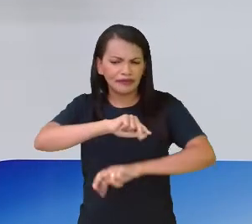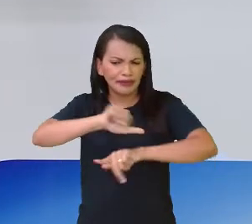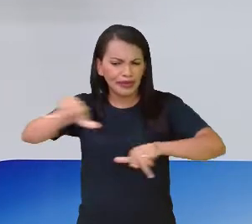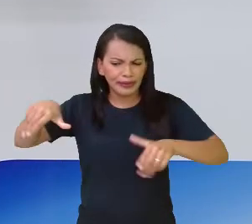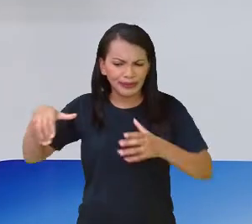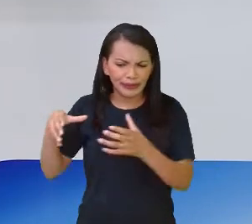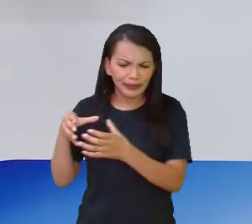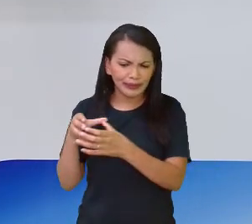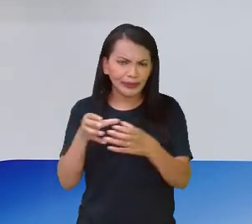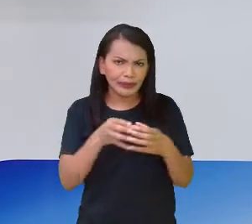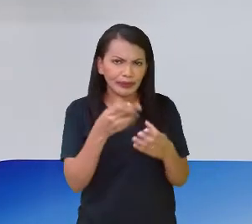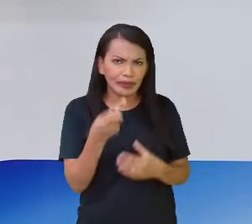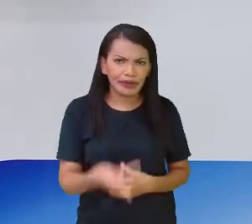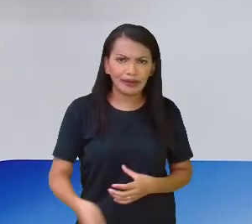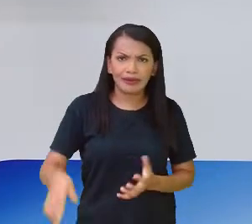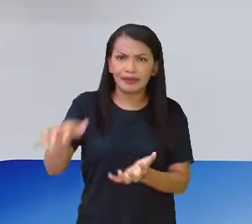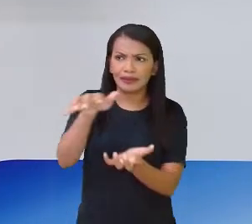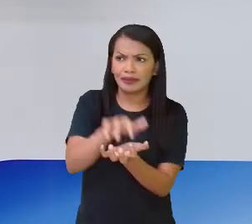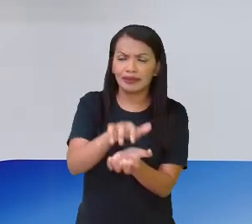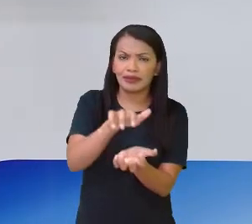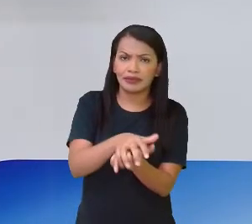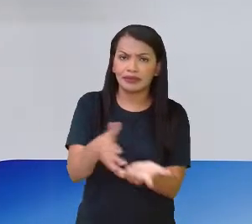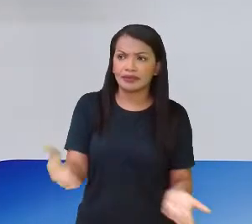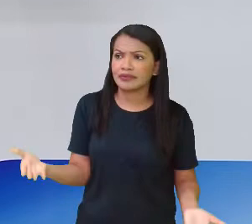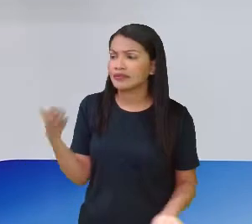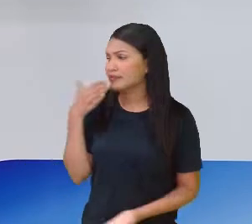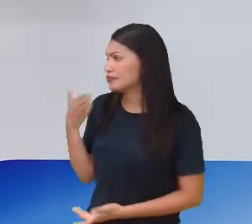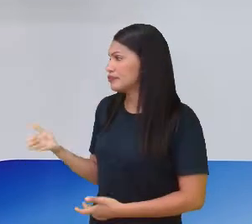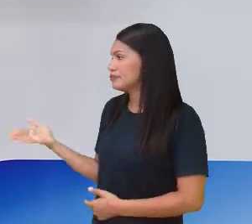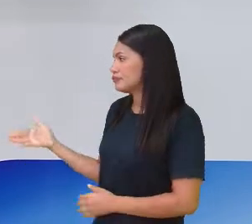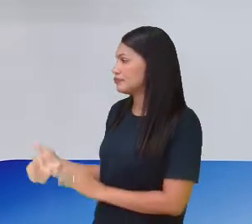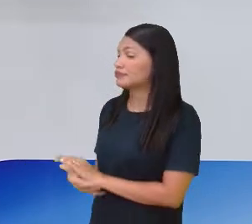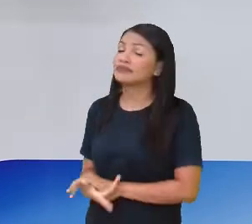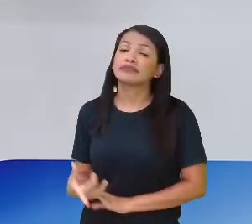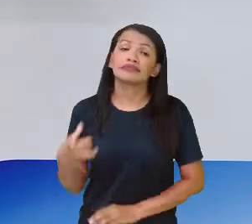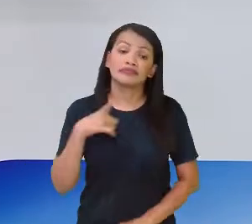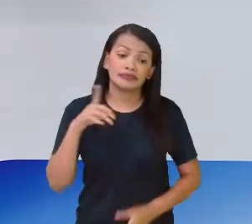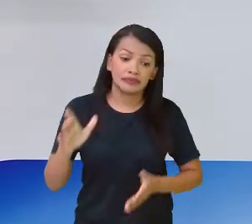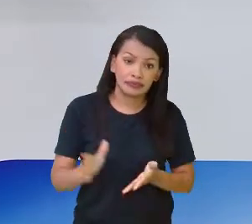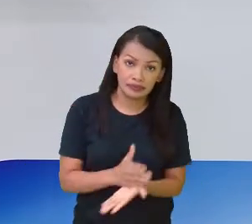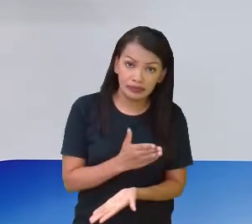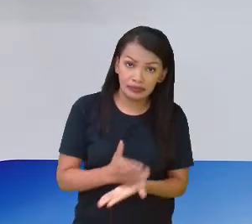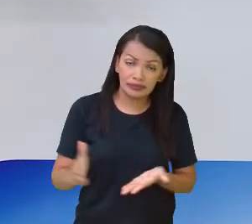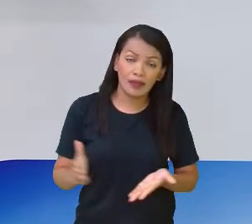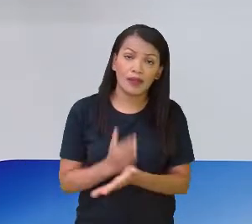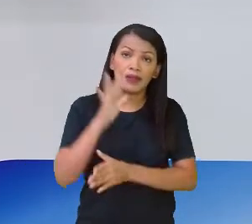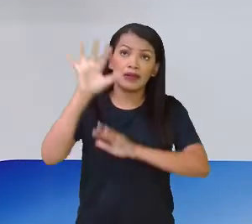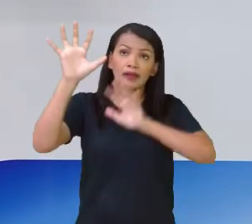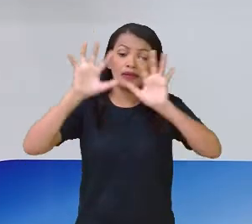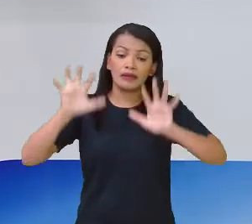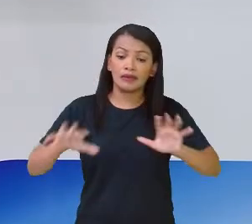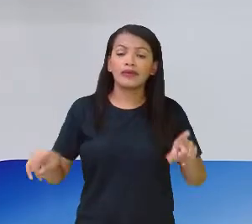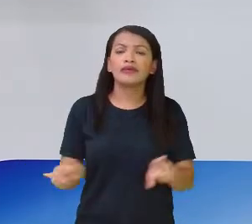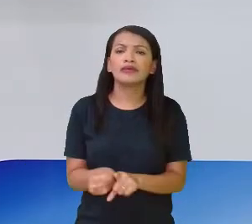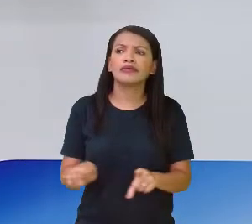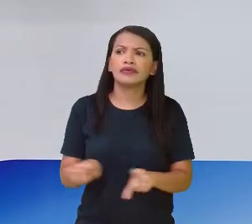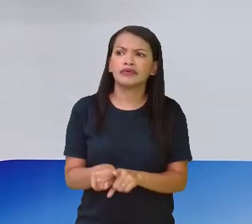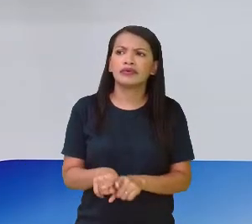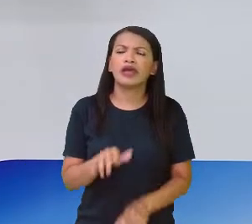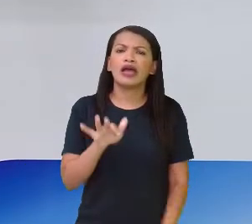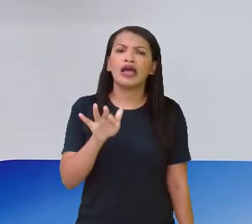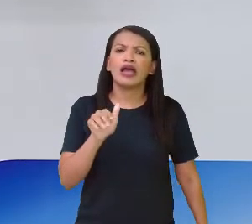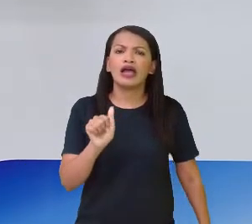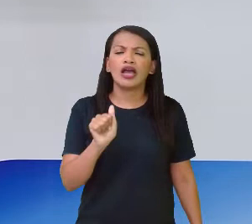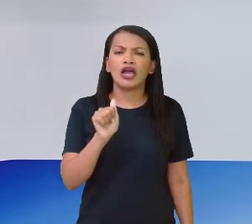de afoxé em Pernambuco. Então, afoxé, e aí inclusive em algumas regiões, esse instrumento também é chamado de